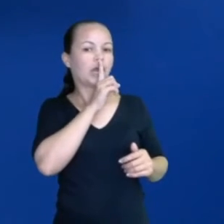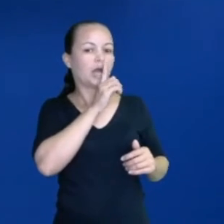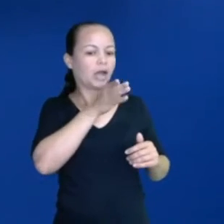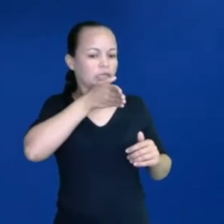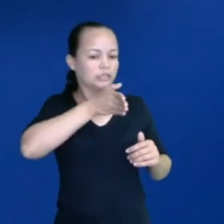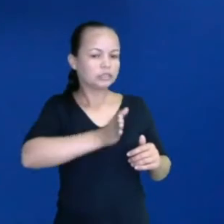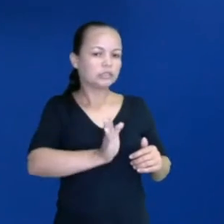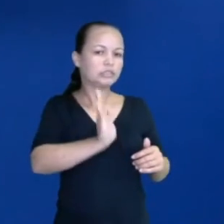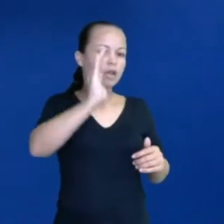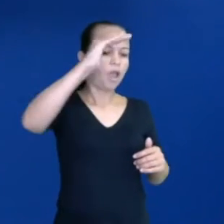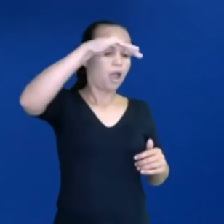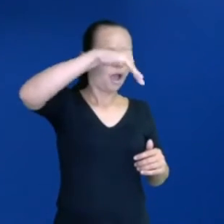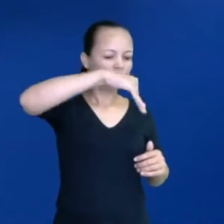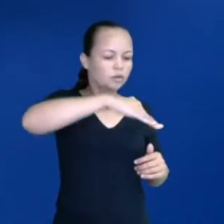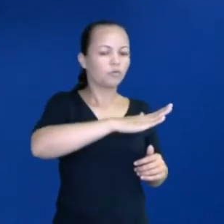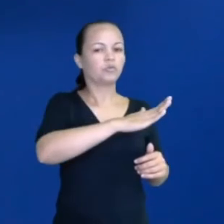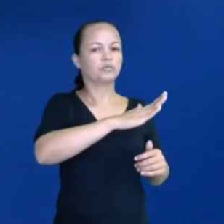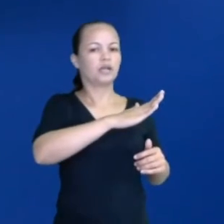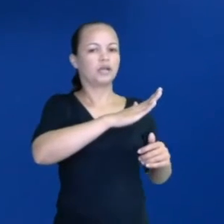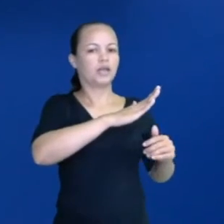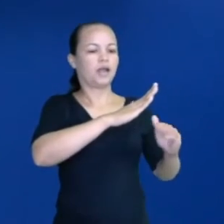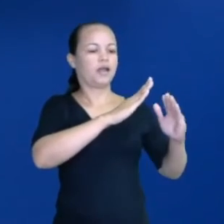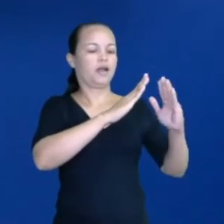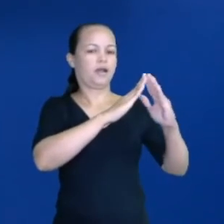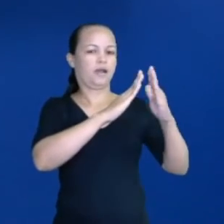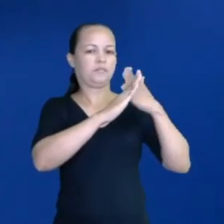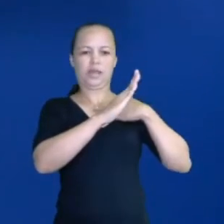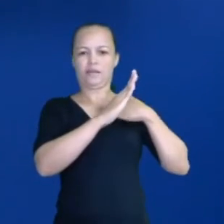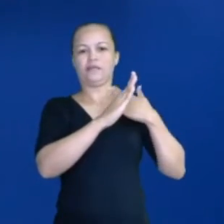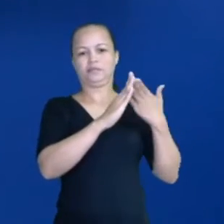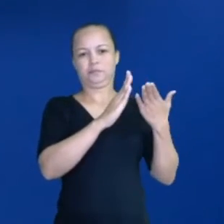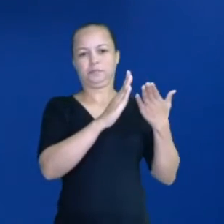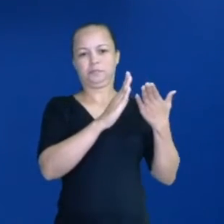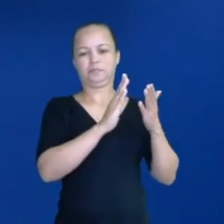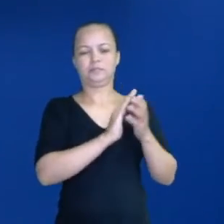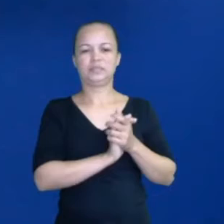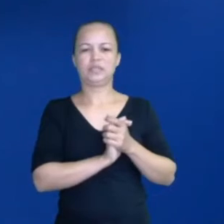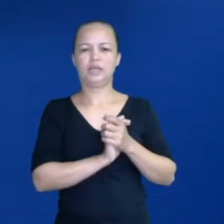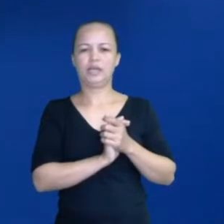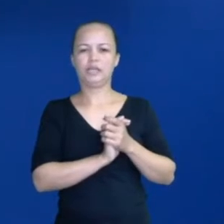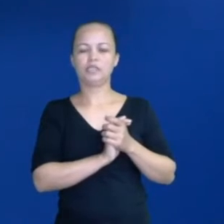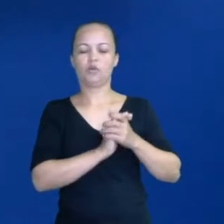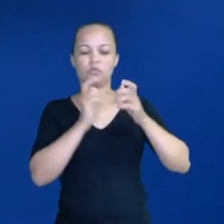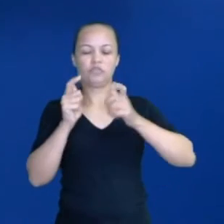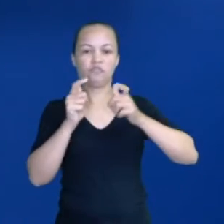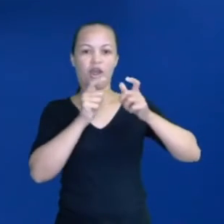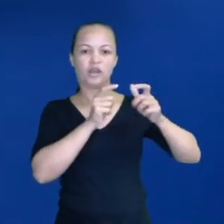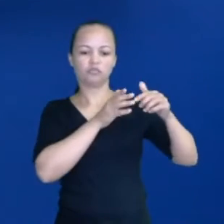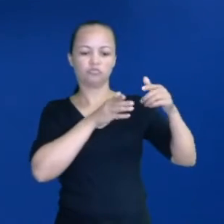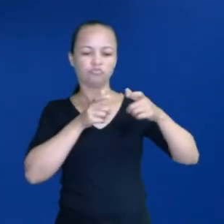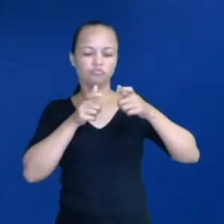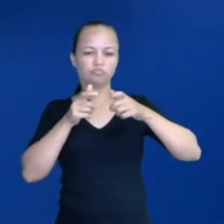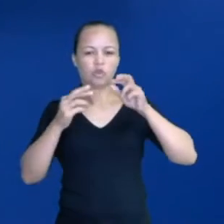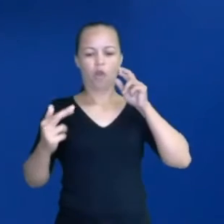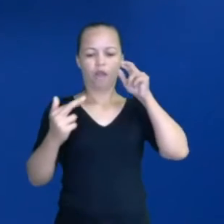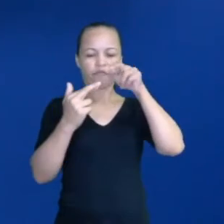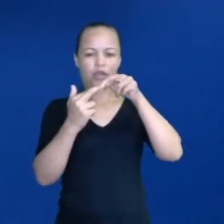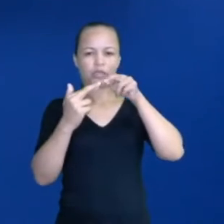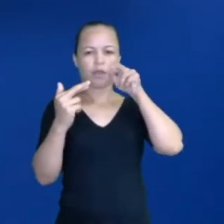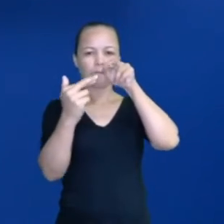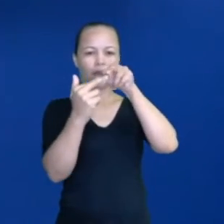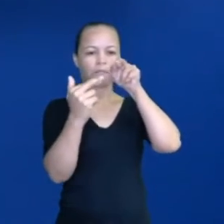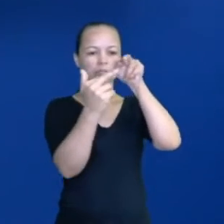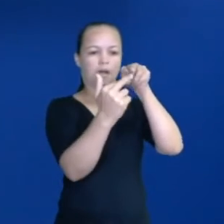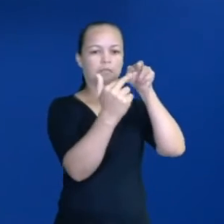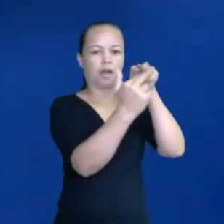de uma montanha, é a minha casa. Então, veja só, eu tive vários pontos de referência e você me